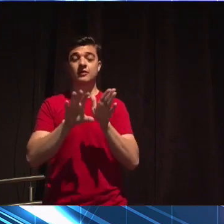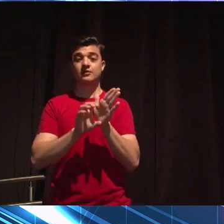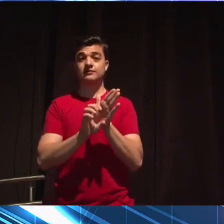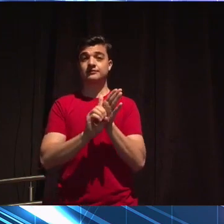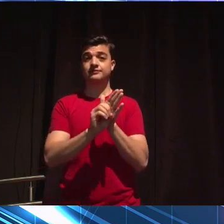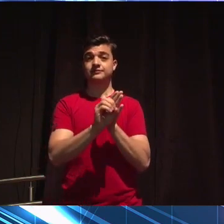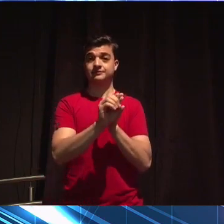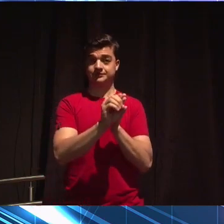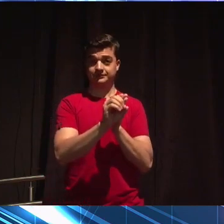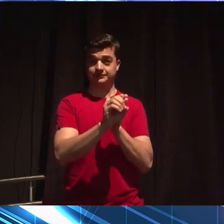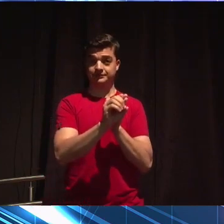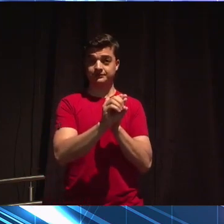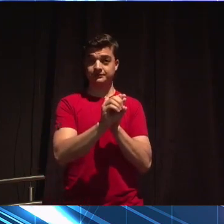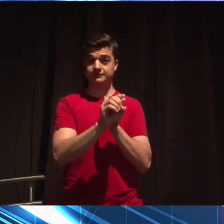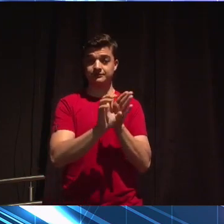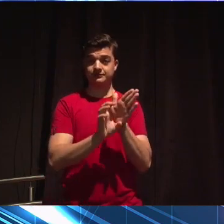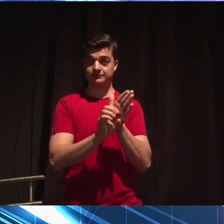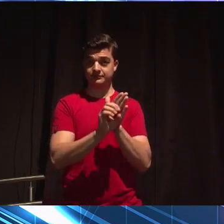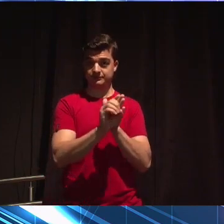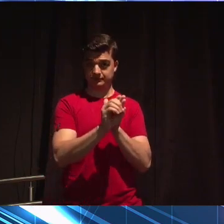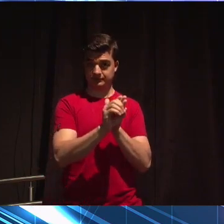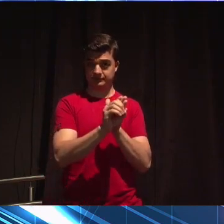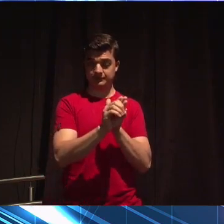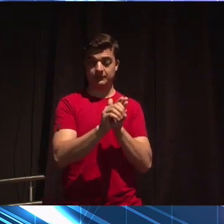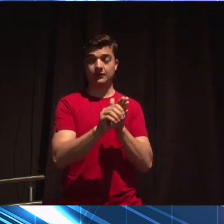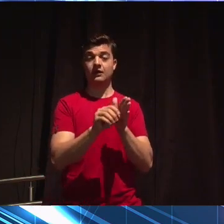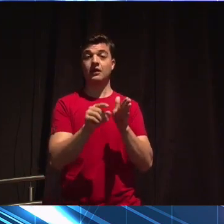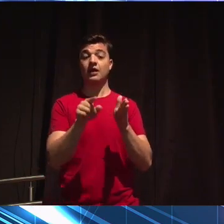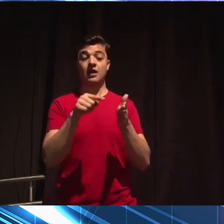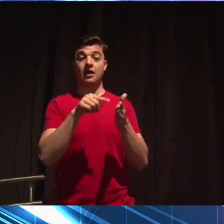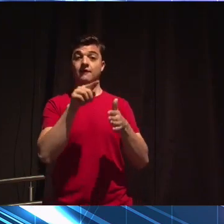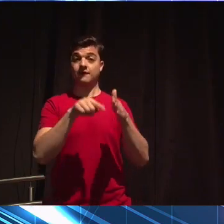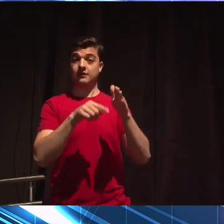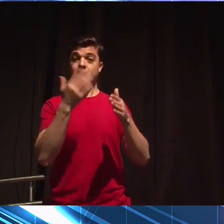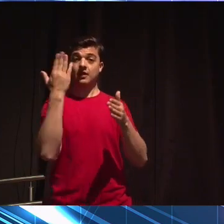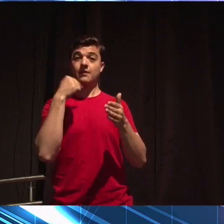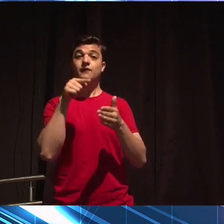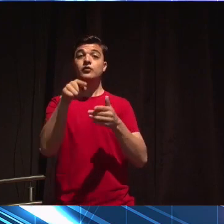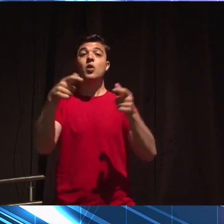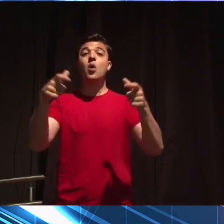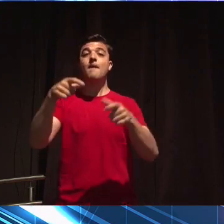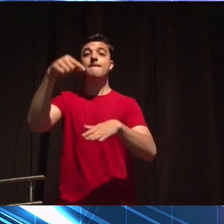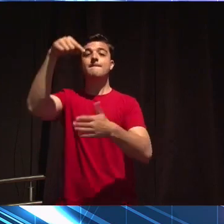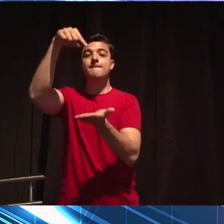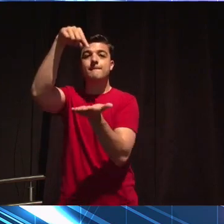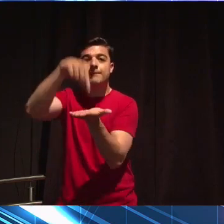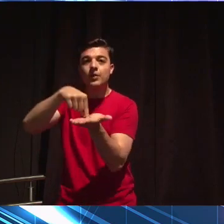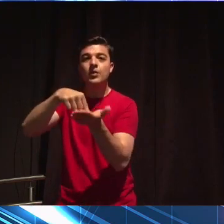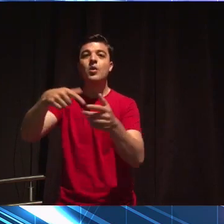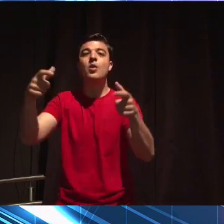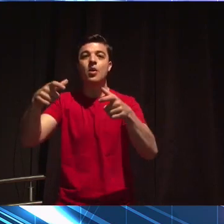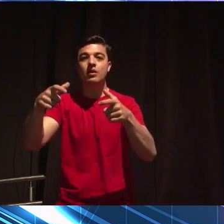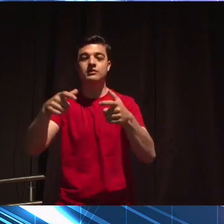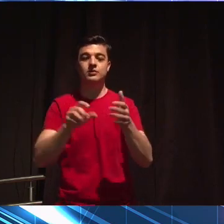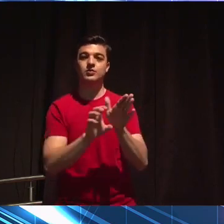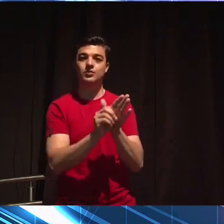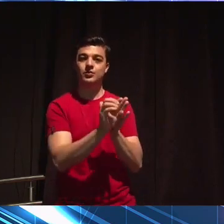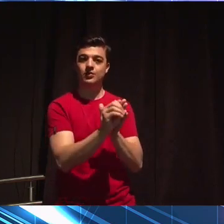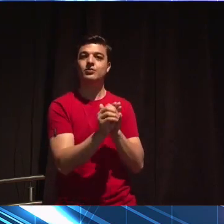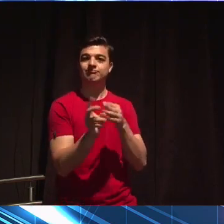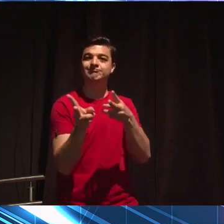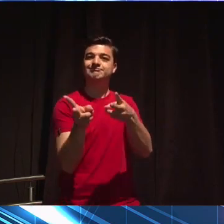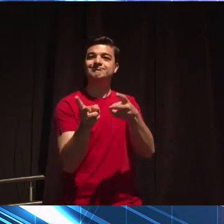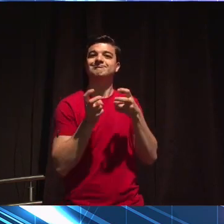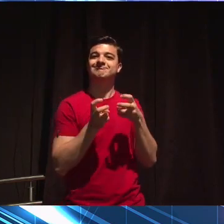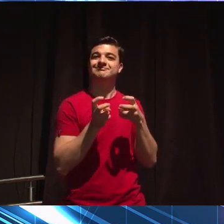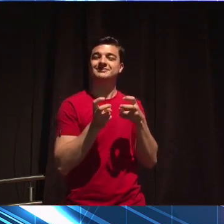entrada manda para o Google qual é a tua localização anonimizada. E o Google sabe, eventualmente, que a sua irmã está